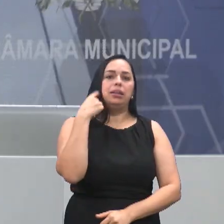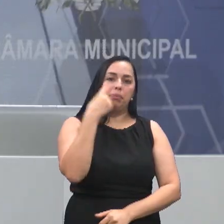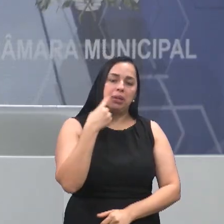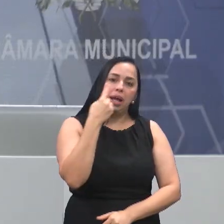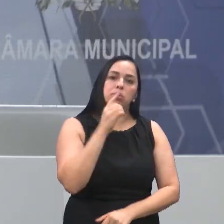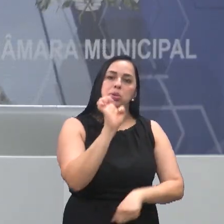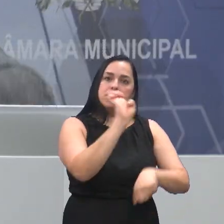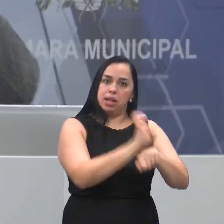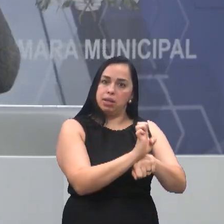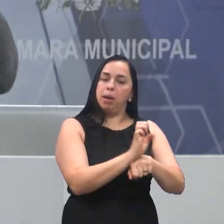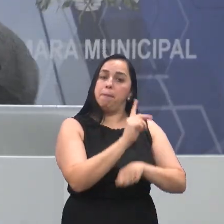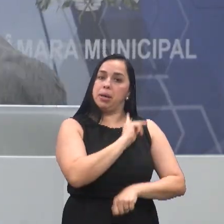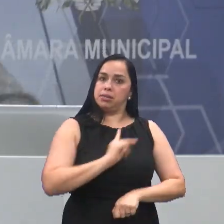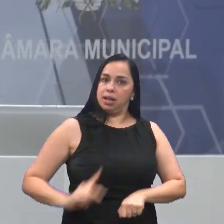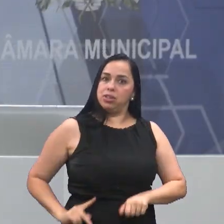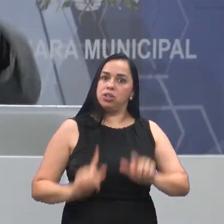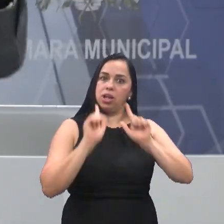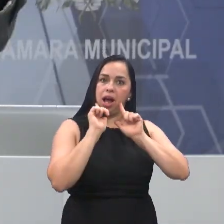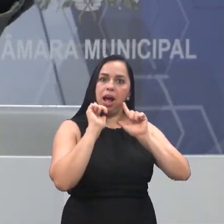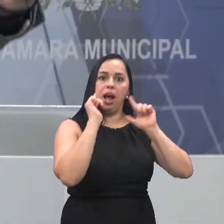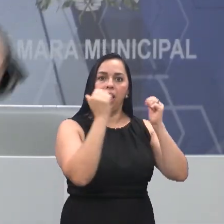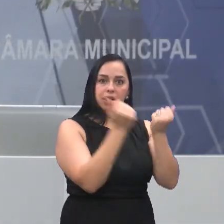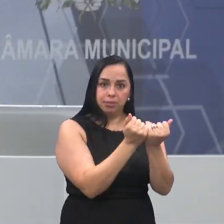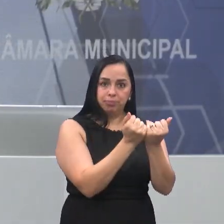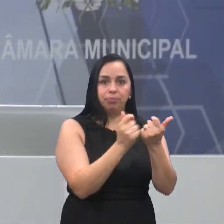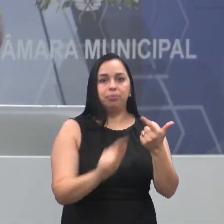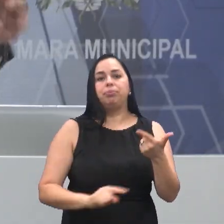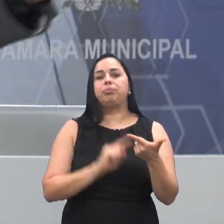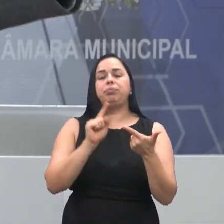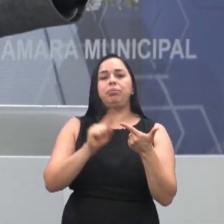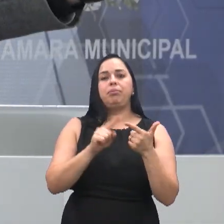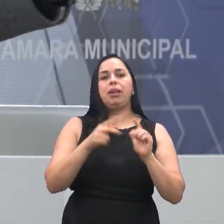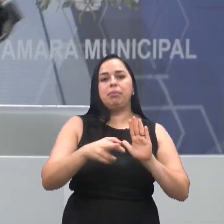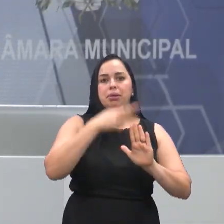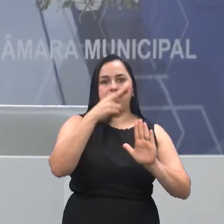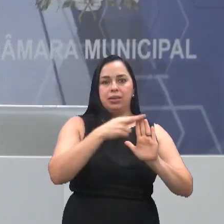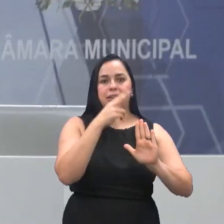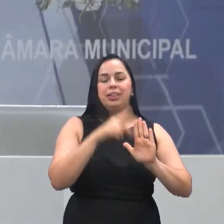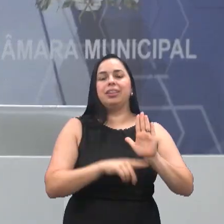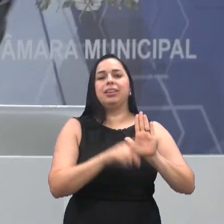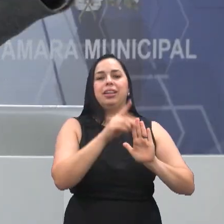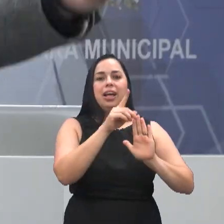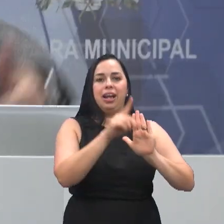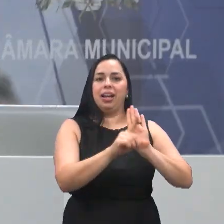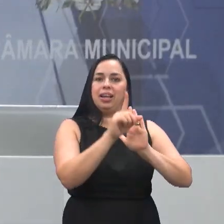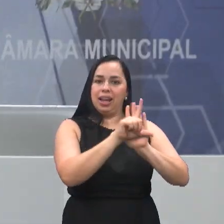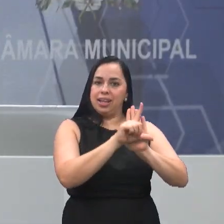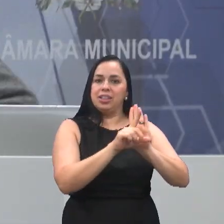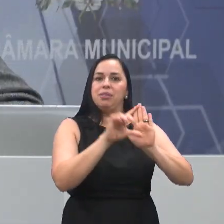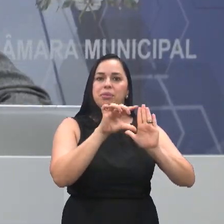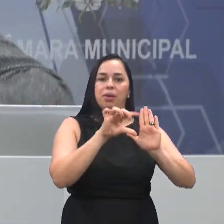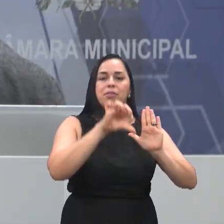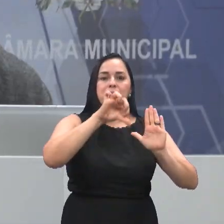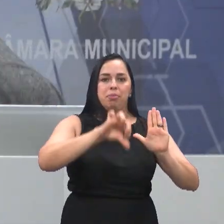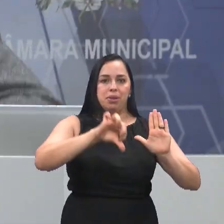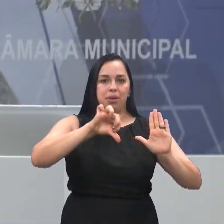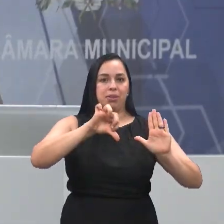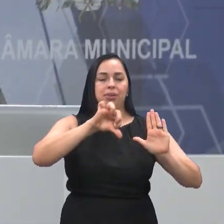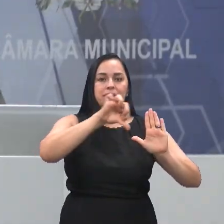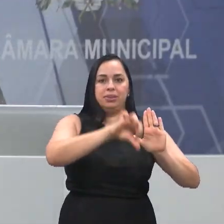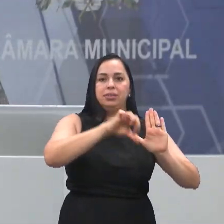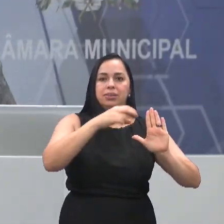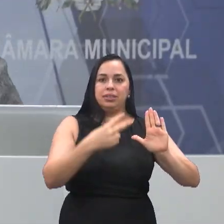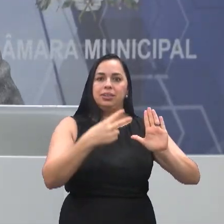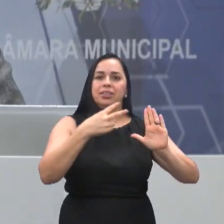Legislativa, enquanto deputado federal, relator da Lei Eleitoral 9.504 de 97, que nós obedecemos. Convivi com meu pai